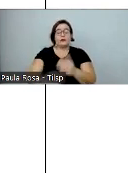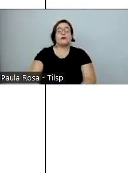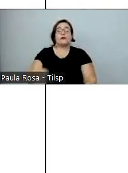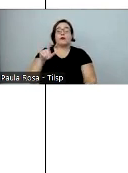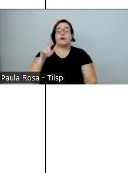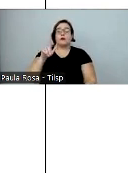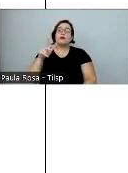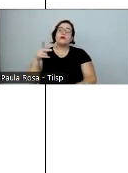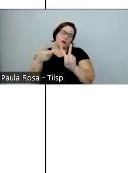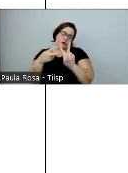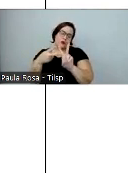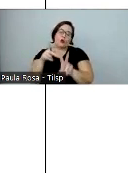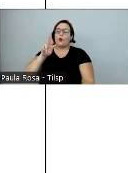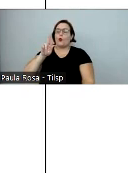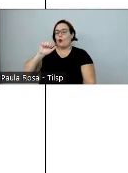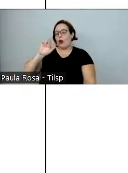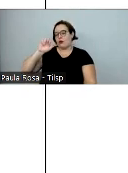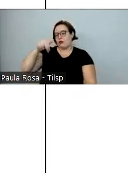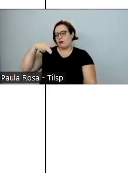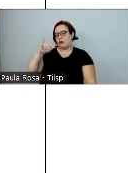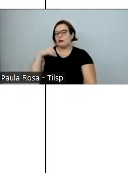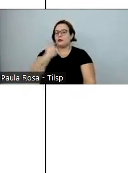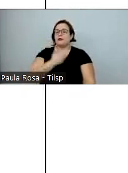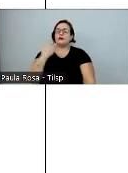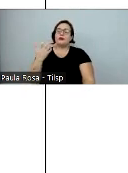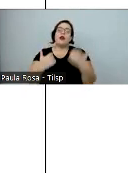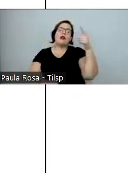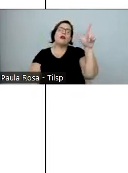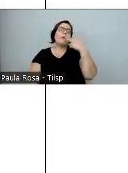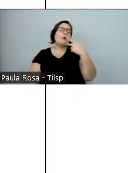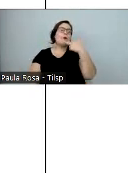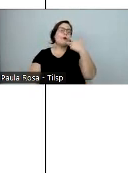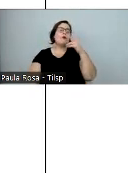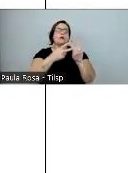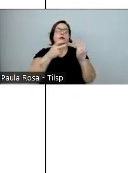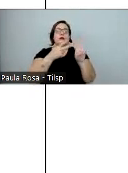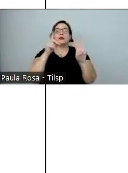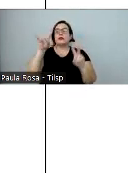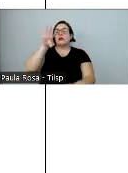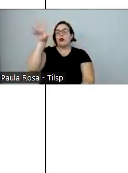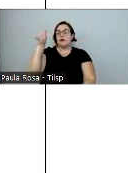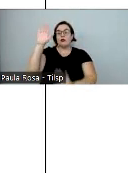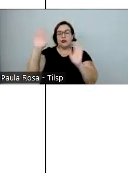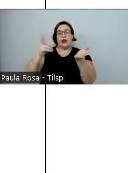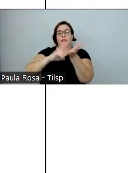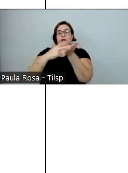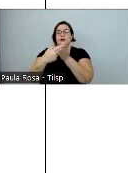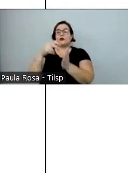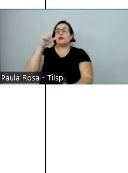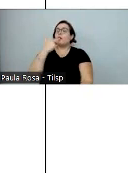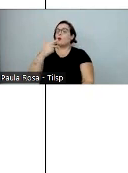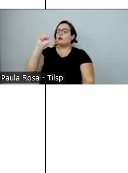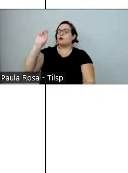gostaríamos que ela fosse traduzida para outras línguas indígenas na África Ela já foi traduzida pelos então assim a tradução ela